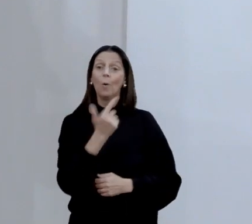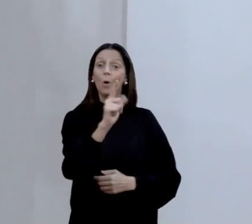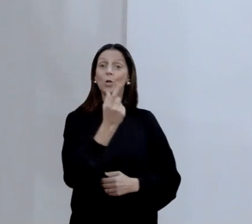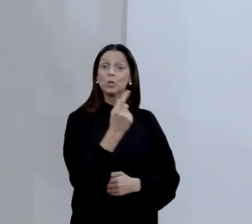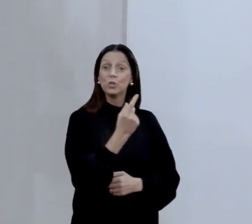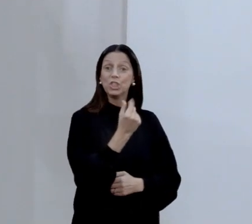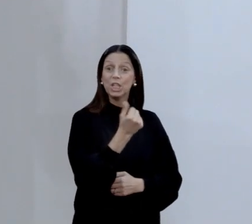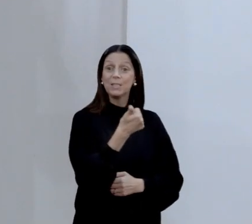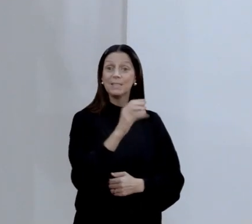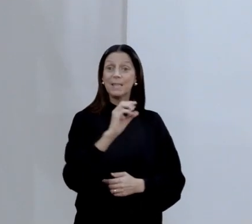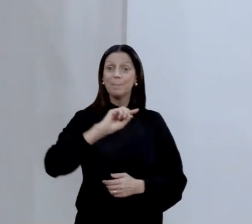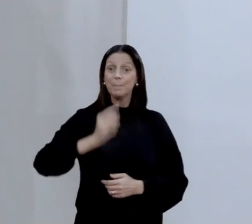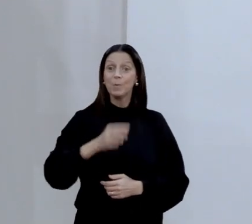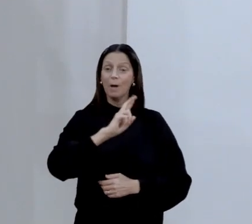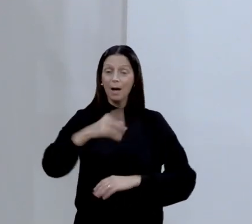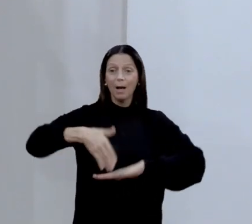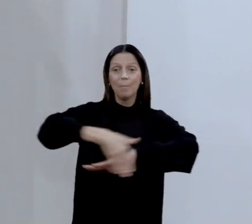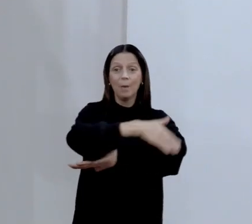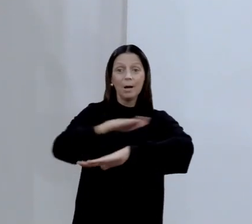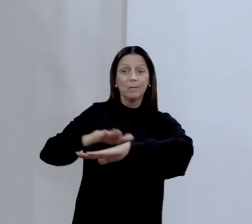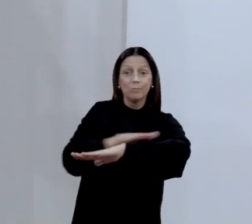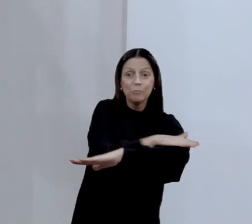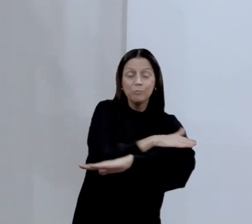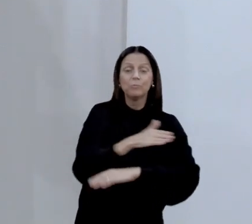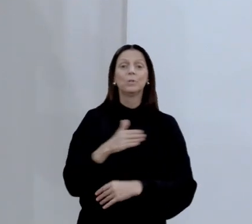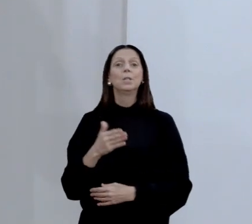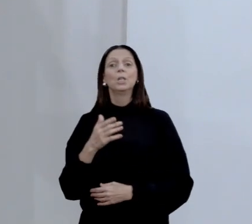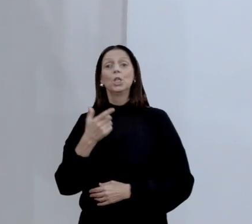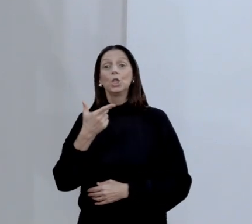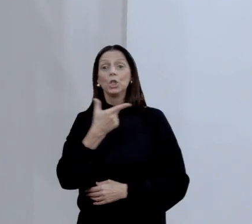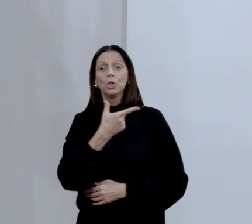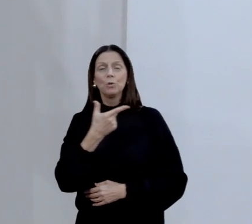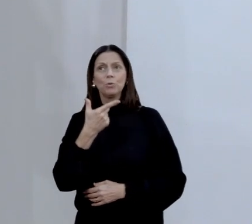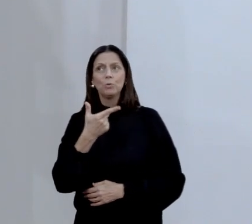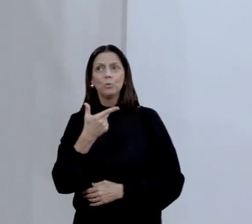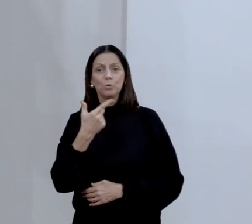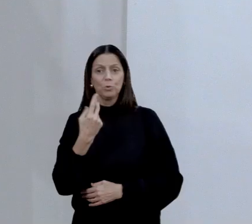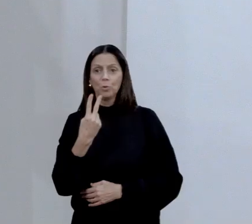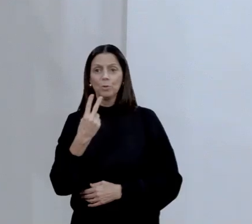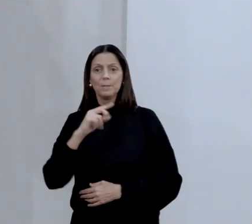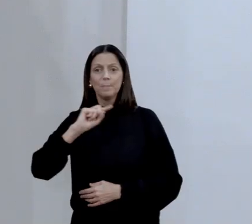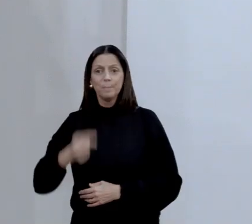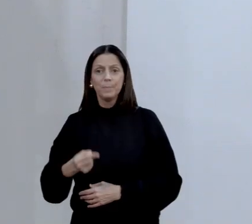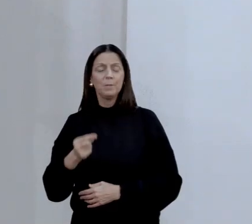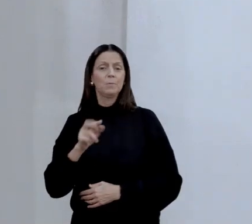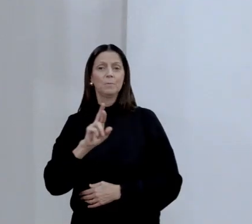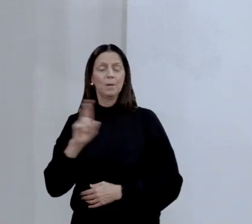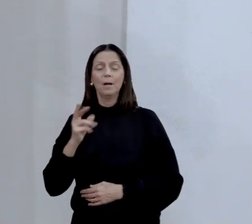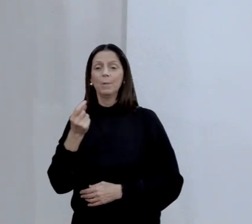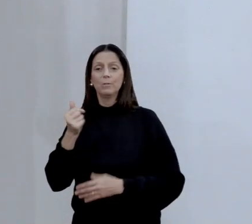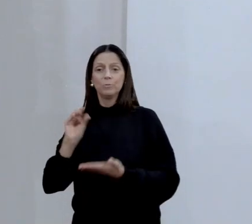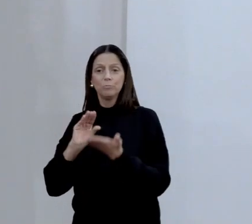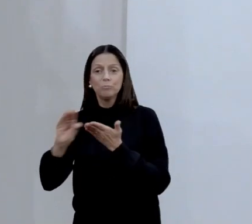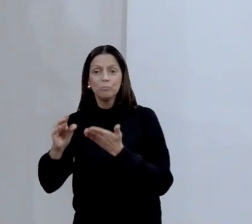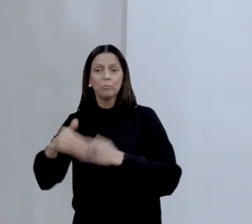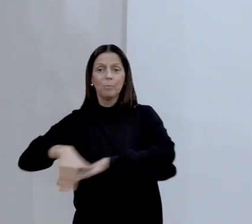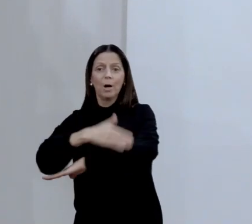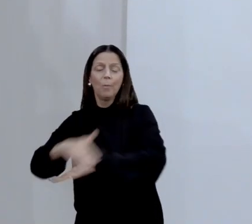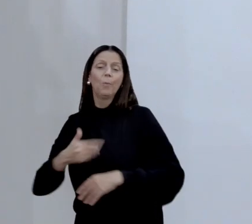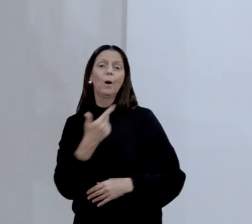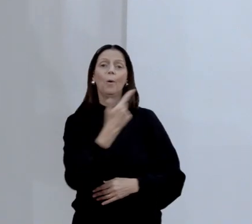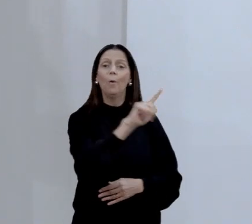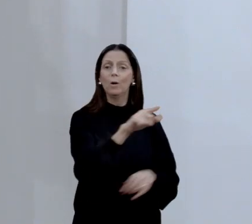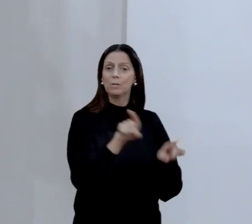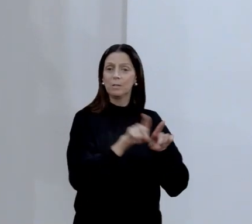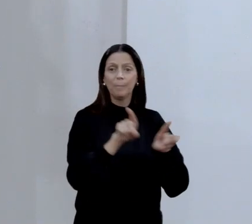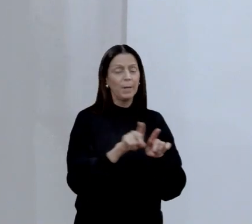Ehring, tem 2 milhões para a pavimentação da Rua Santa Maria, lá no Progresso, na região da Nova Rússia, tem recursos de emenda parlamentar para Antônio Protásio de